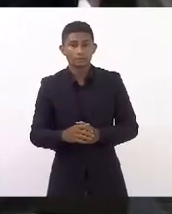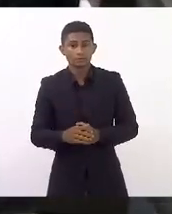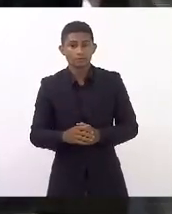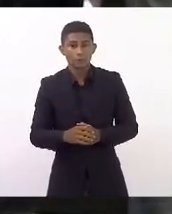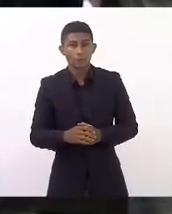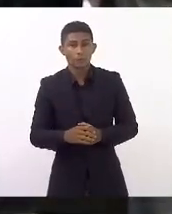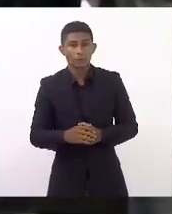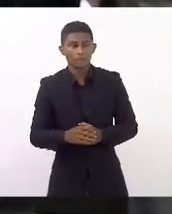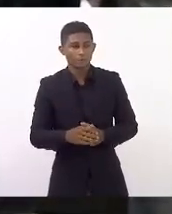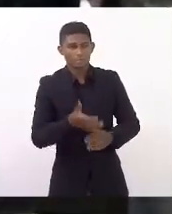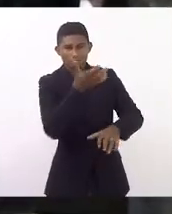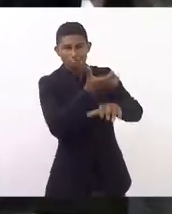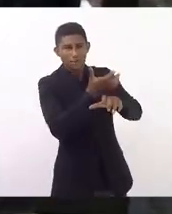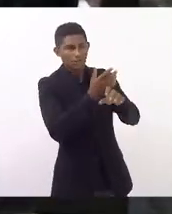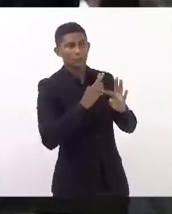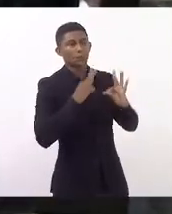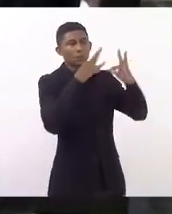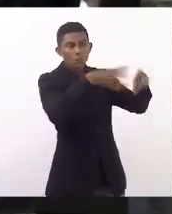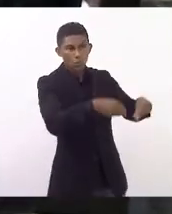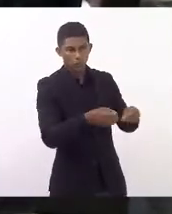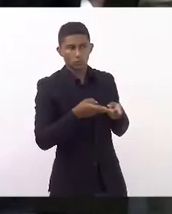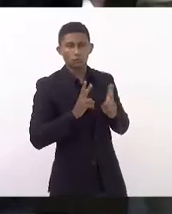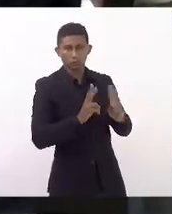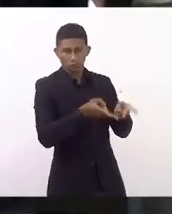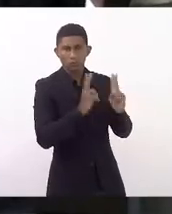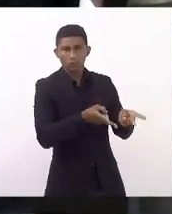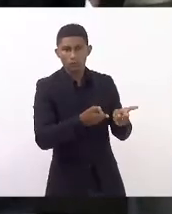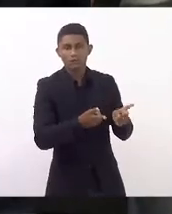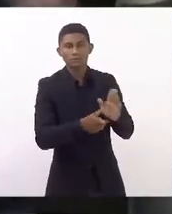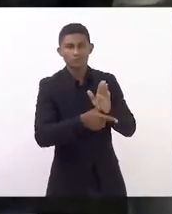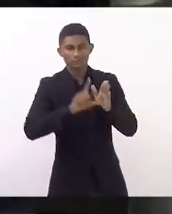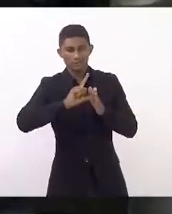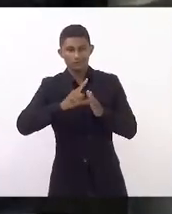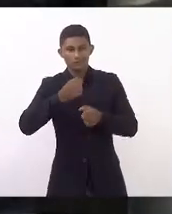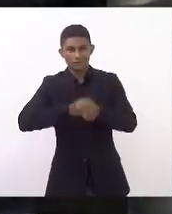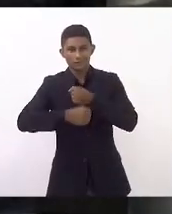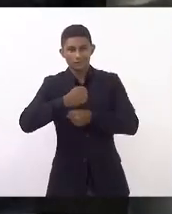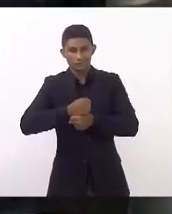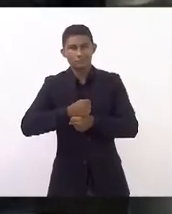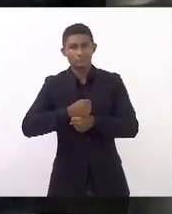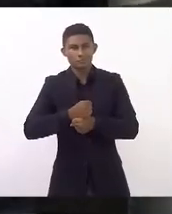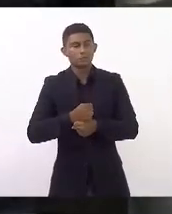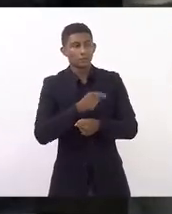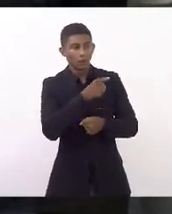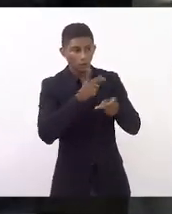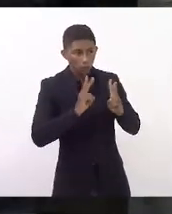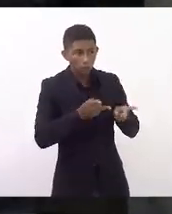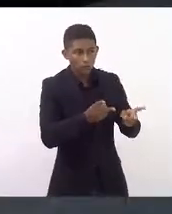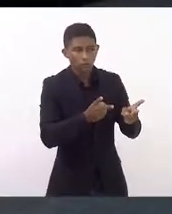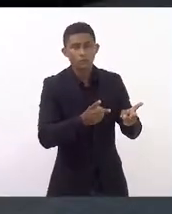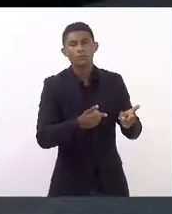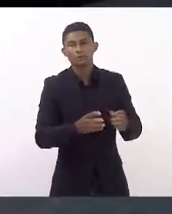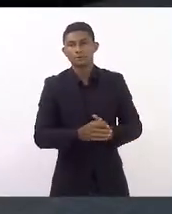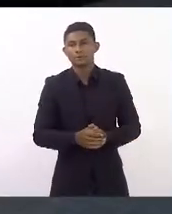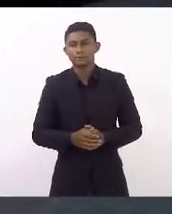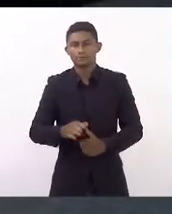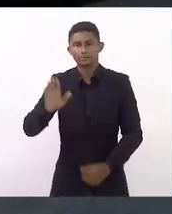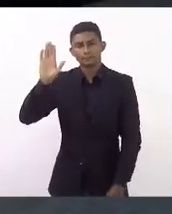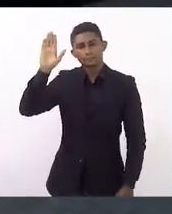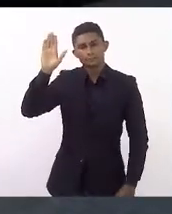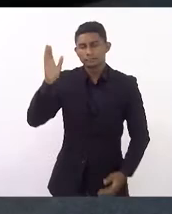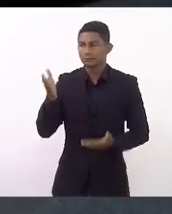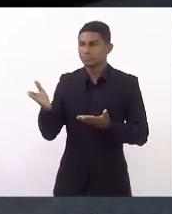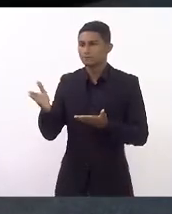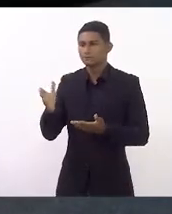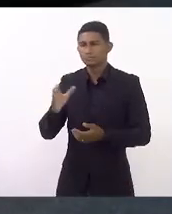manter todas as disciplinas que já faziam parte do currículo do ensino médio no Estado do Rio de Janeiro. Pela ordem, presidente. Deputado Carlos Mink.